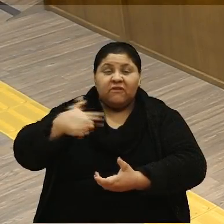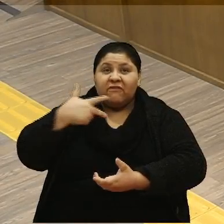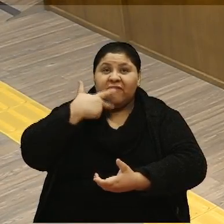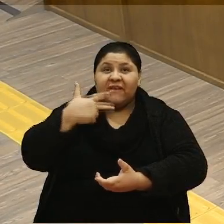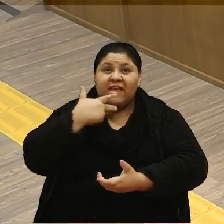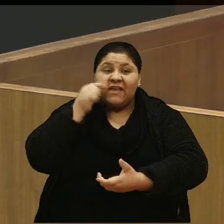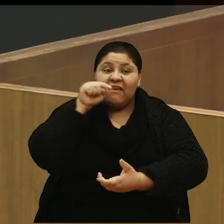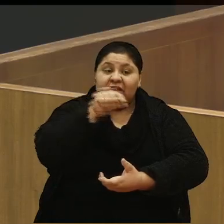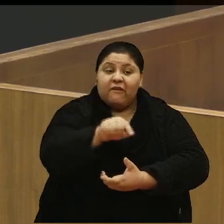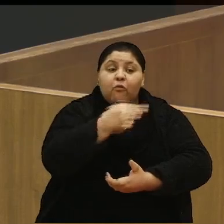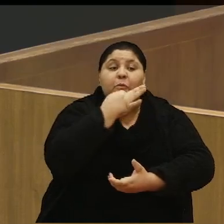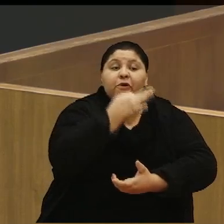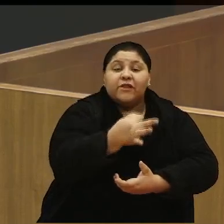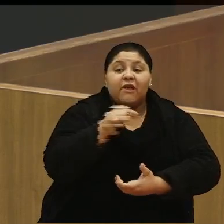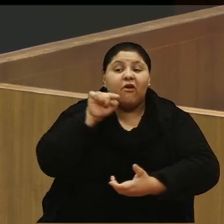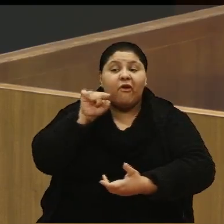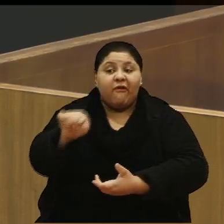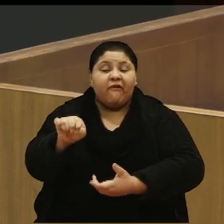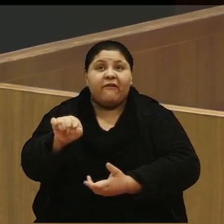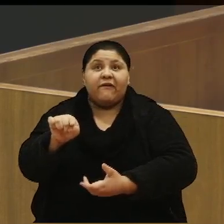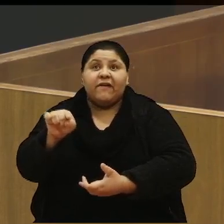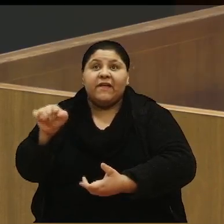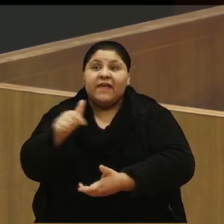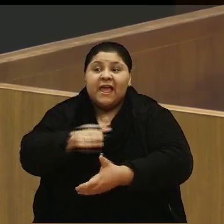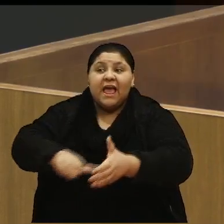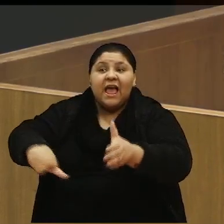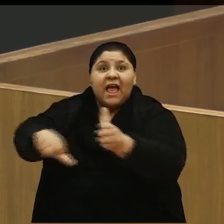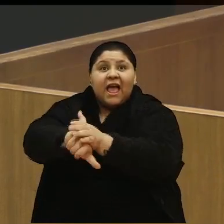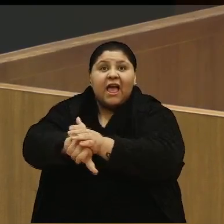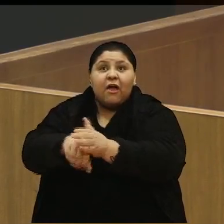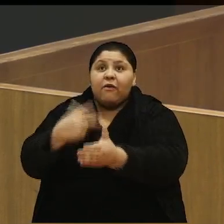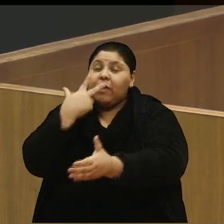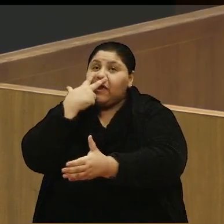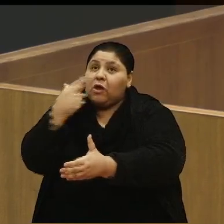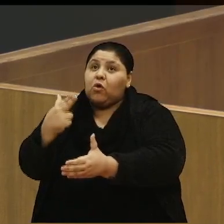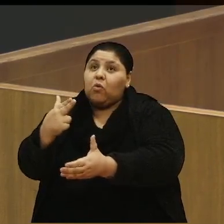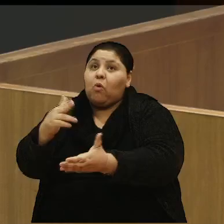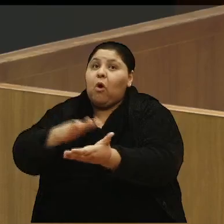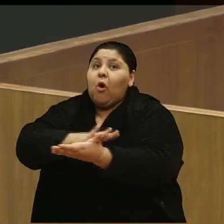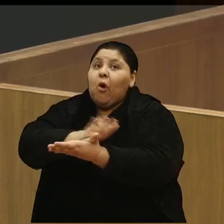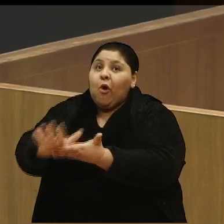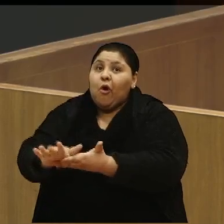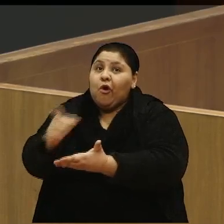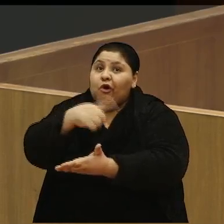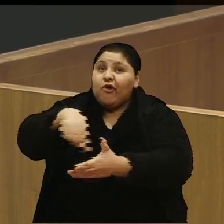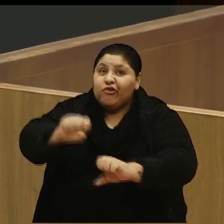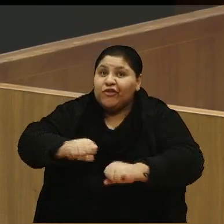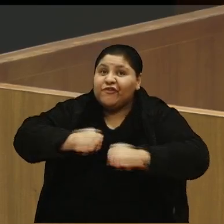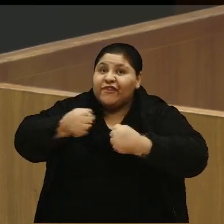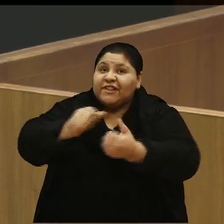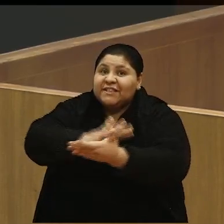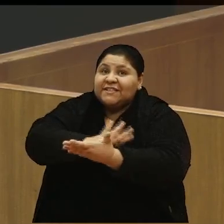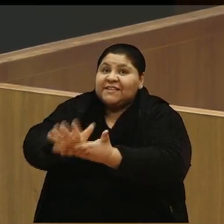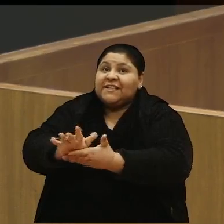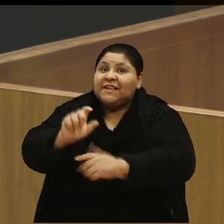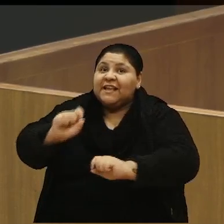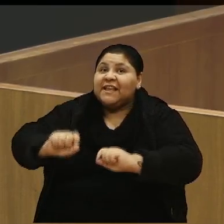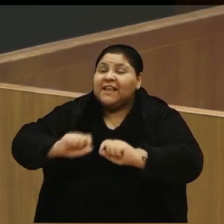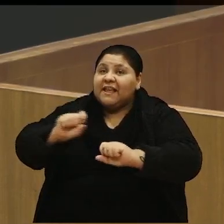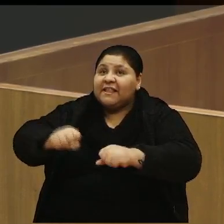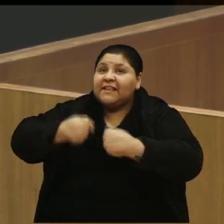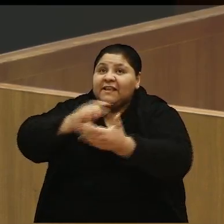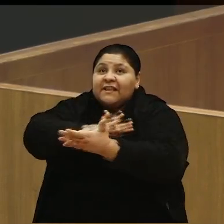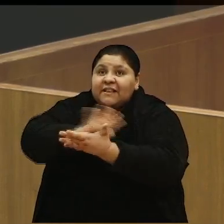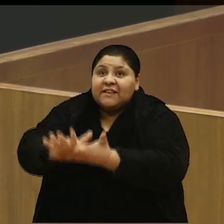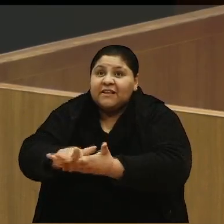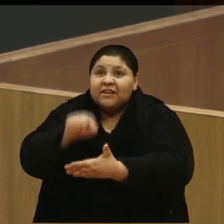coisa era opinião, outra coisa era cometer crimes como racismo. A senhora diz que estão defendendo o racismo. Quem está defendendo o racismo? O senhor de